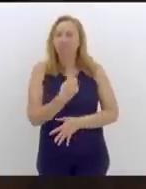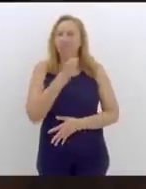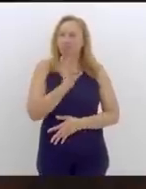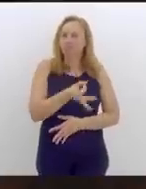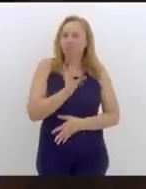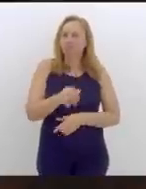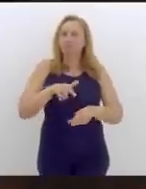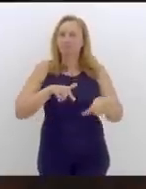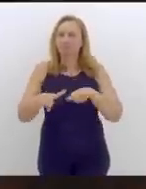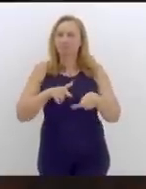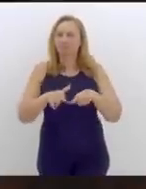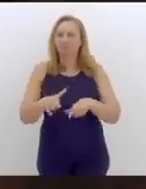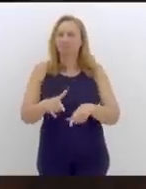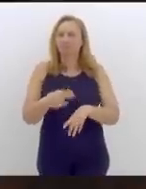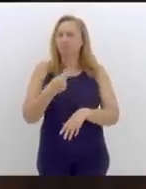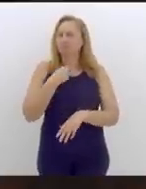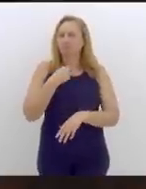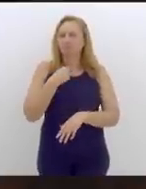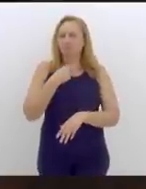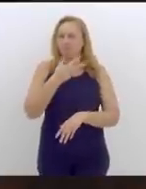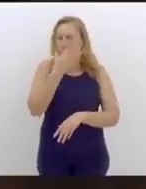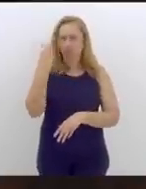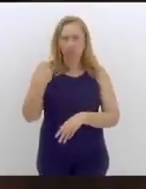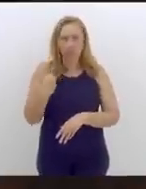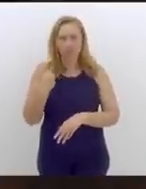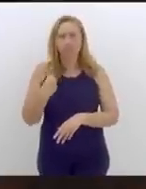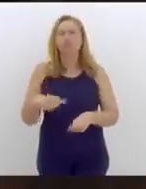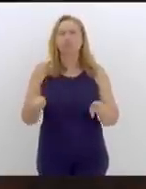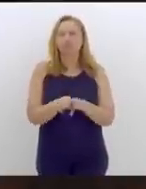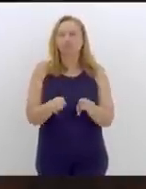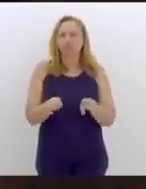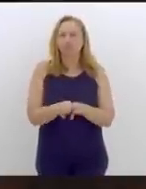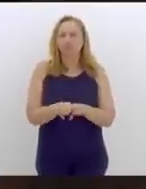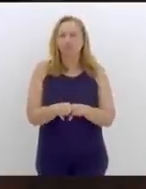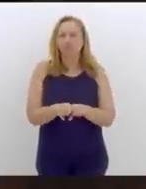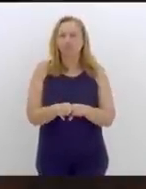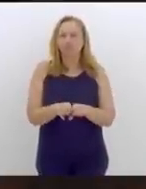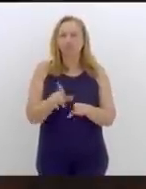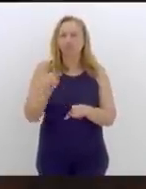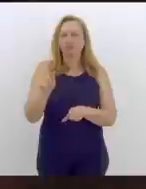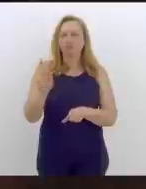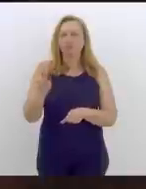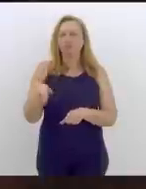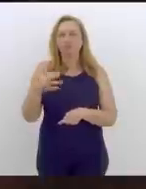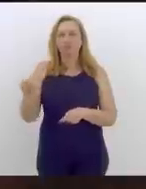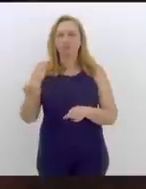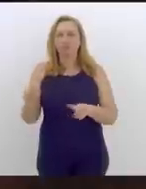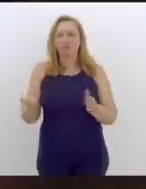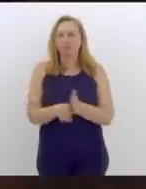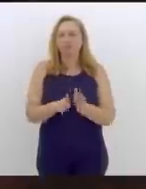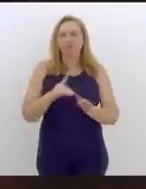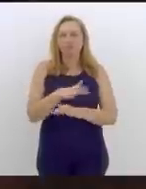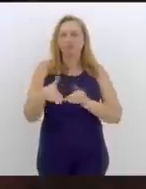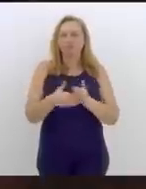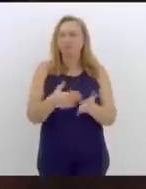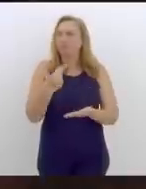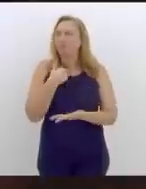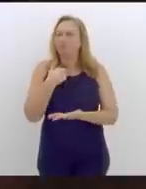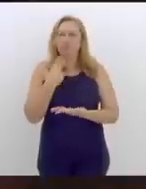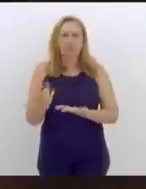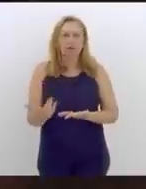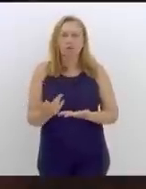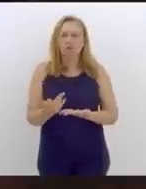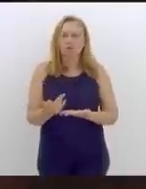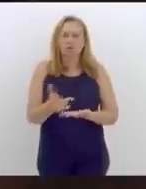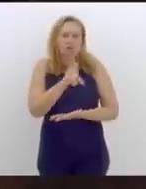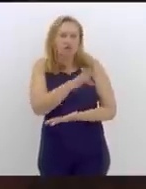iremos trabalhar porque ninguém pode ficar para trás e também garantir a Grão Para todos não pode haver